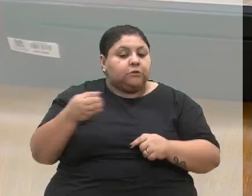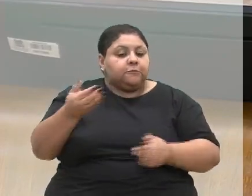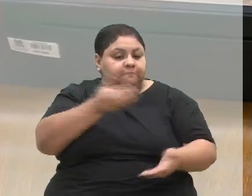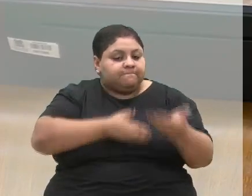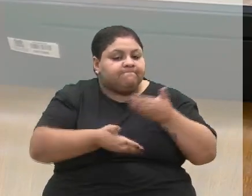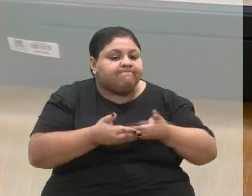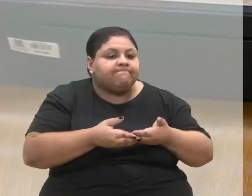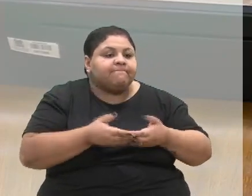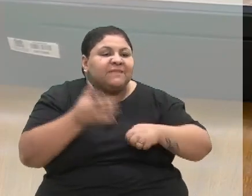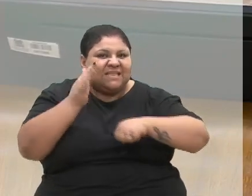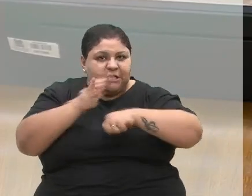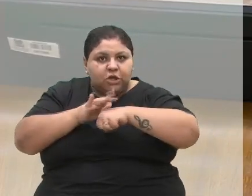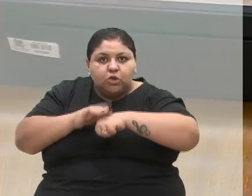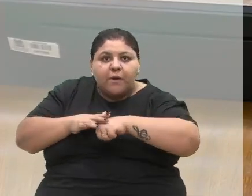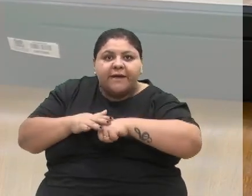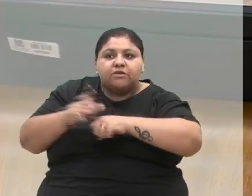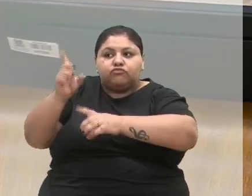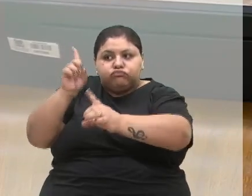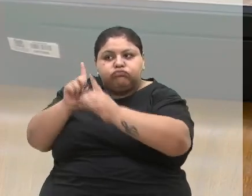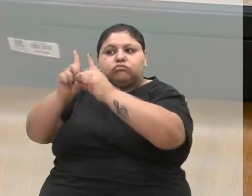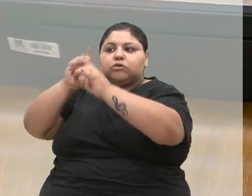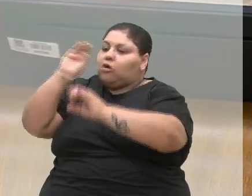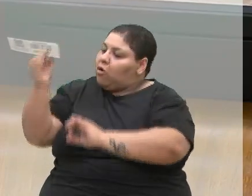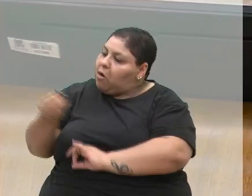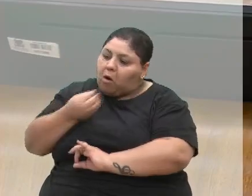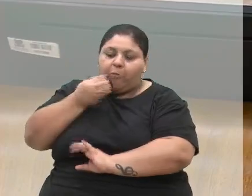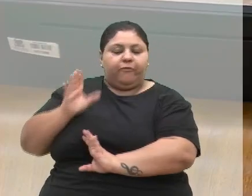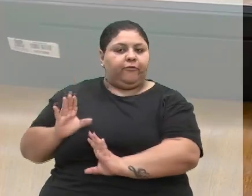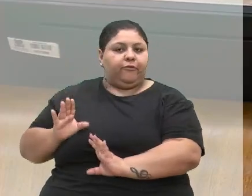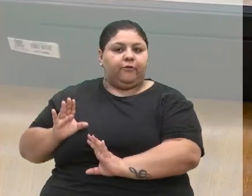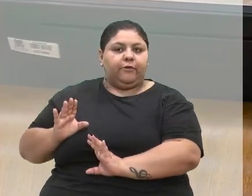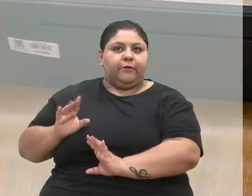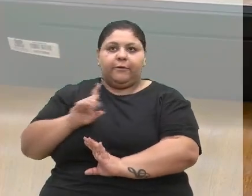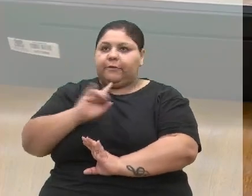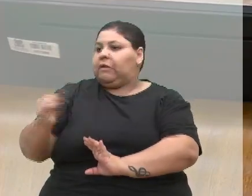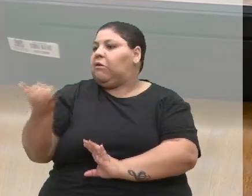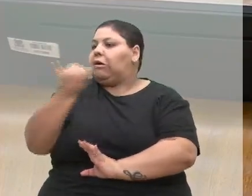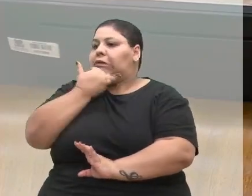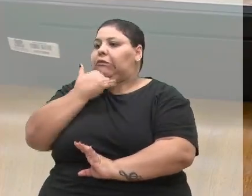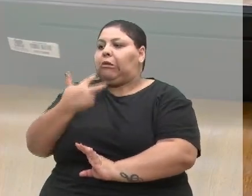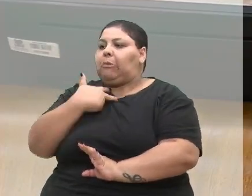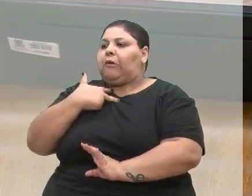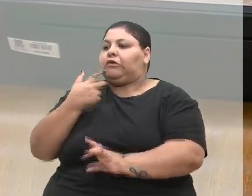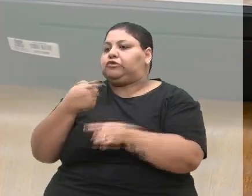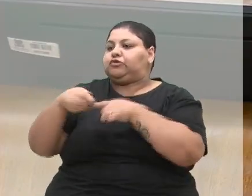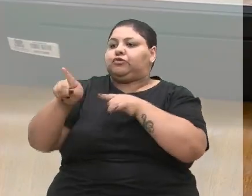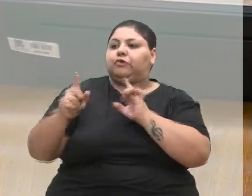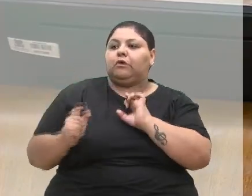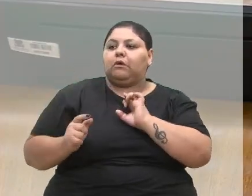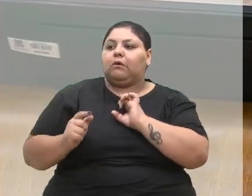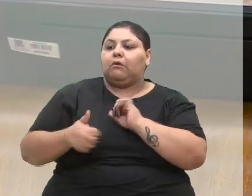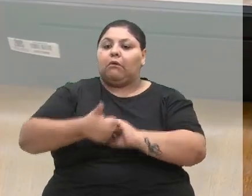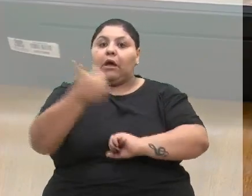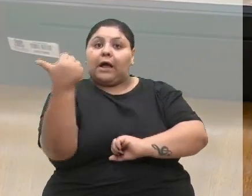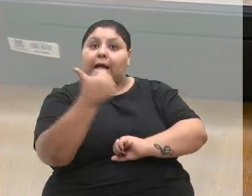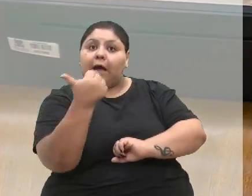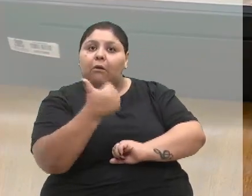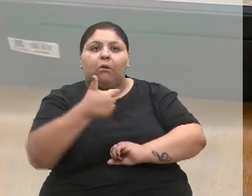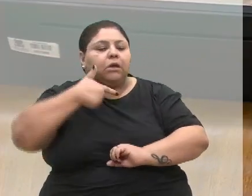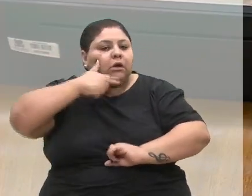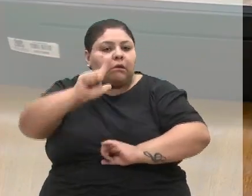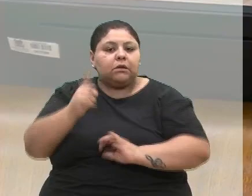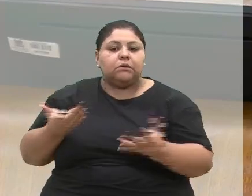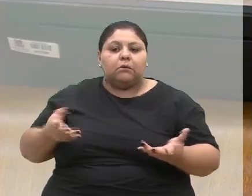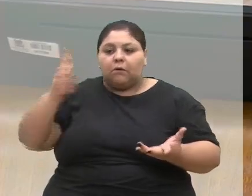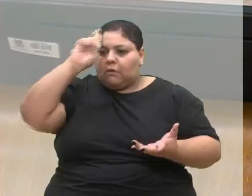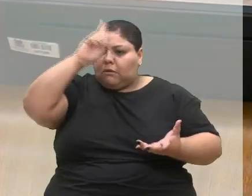está doente vai. É assim que funciona. Não é desculpinha que eu não posso ir. Tu arruma uma carona, tu arruma um modo de ir,